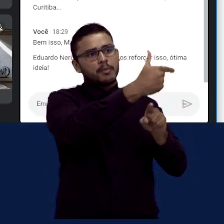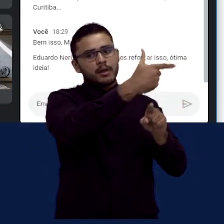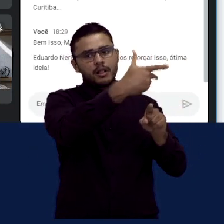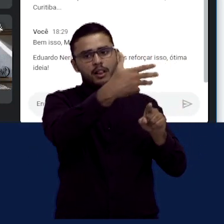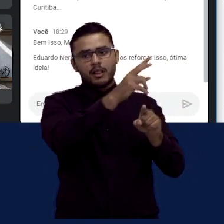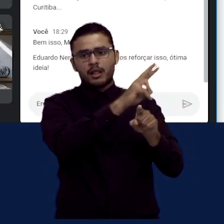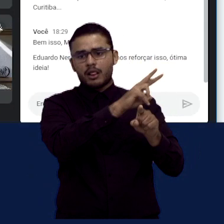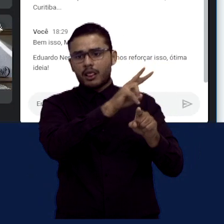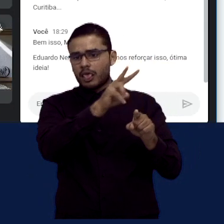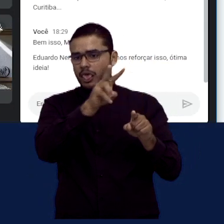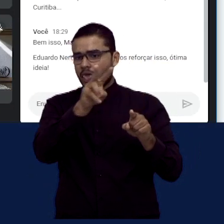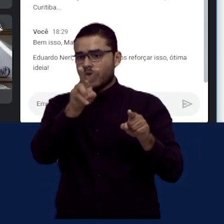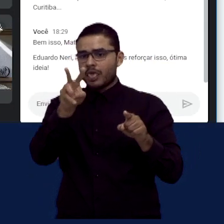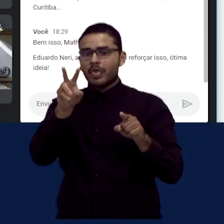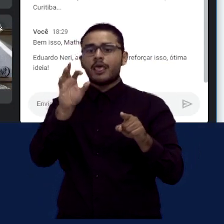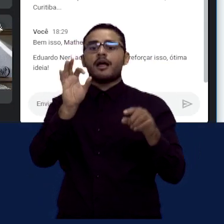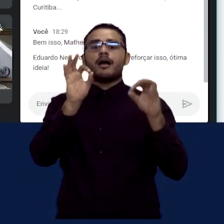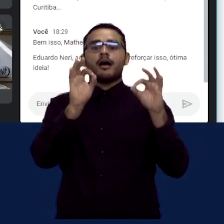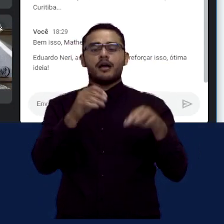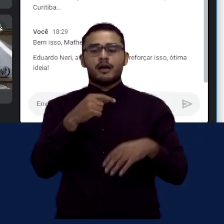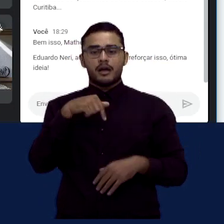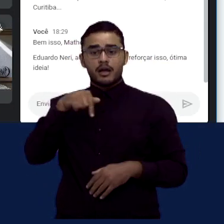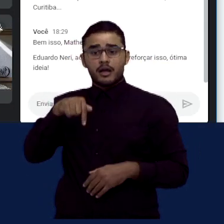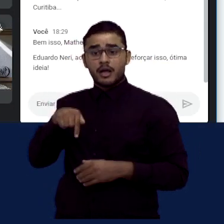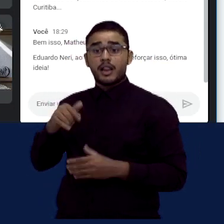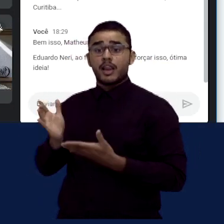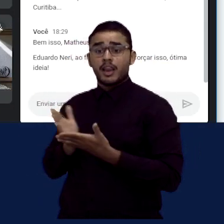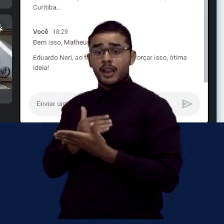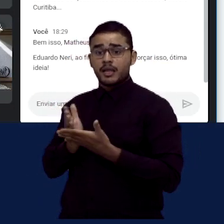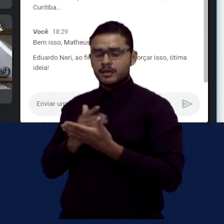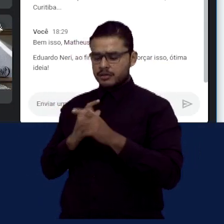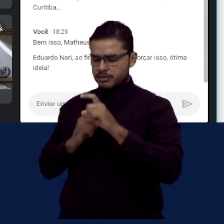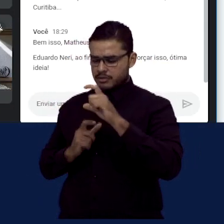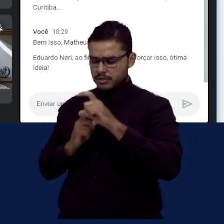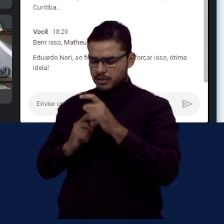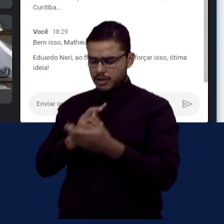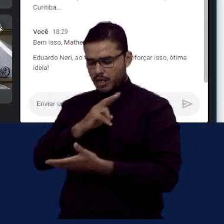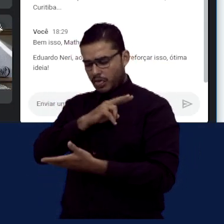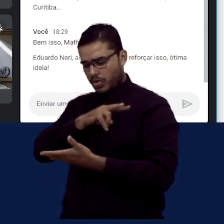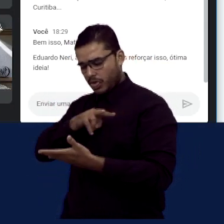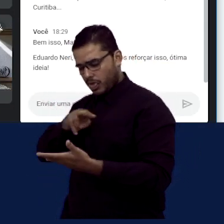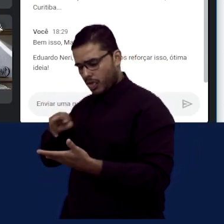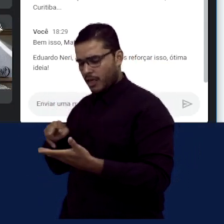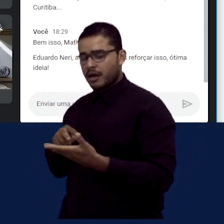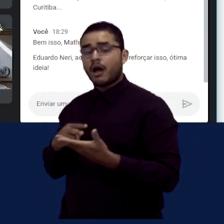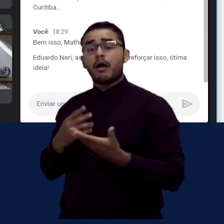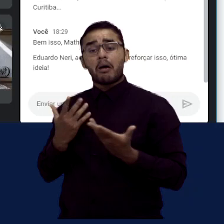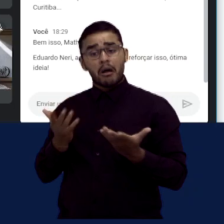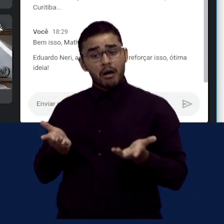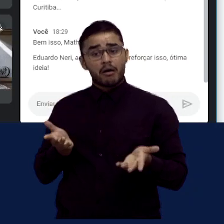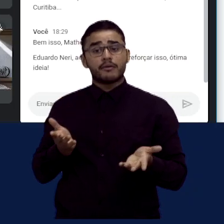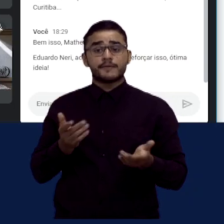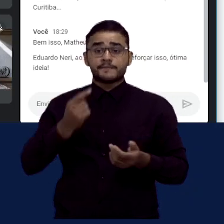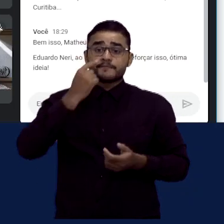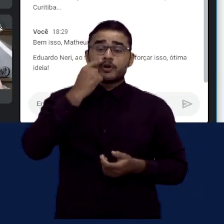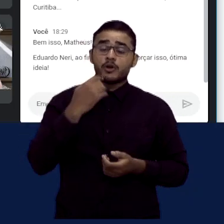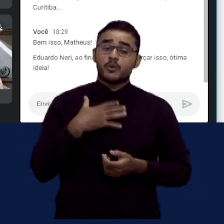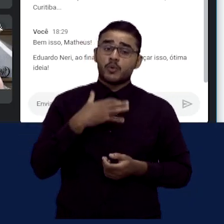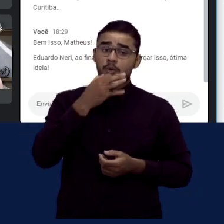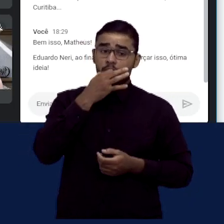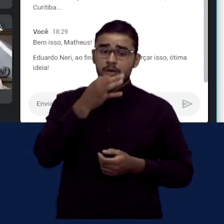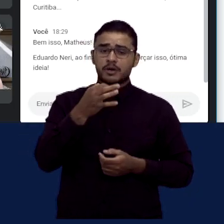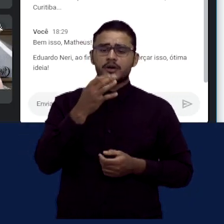mesmo tempo que é algo que acaba sendo um pouco um exagero. Eu particularmente gosto muito de uma imagem